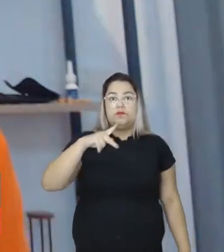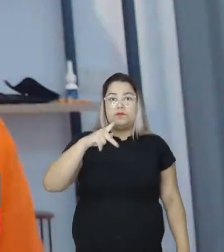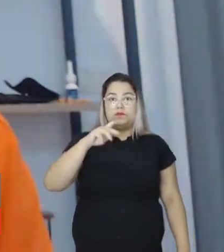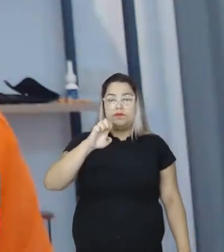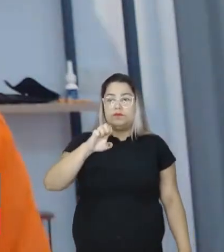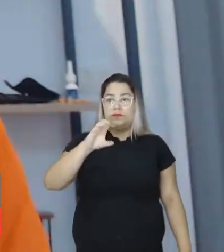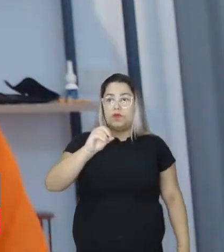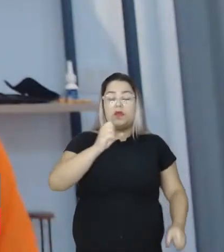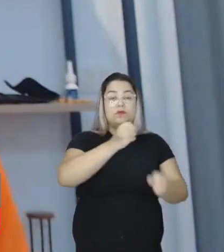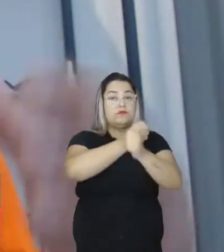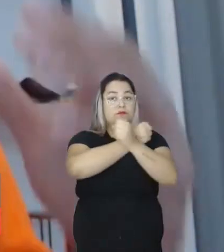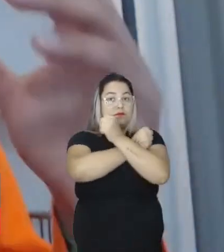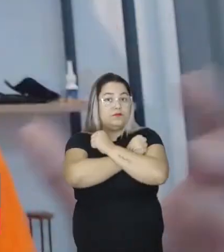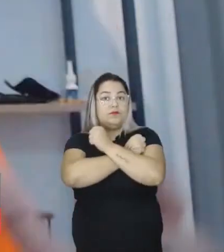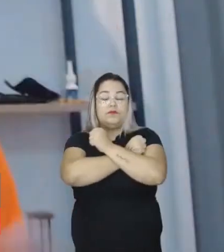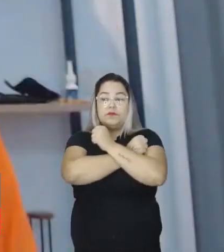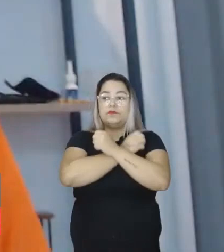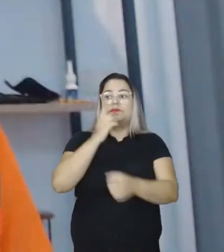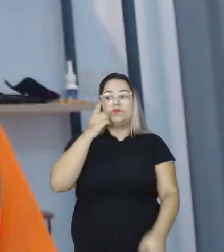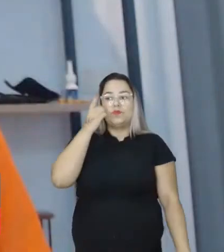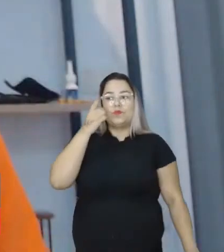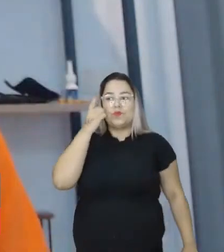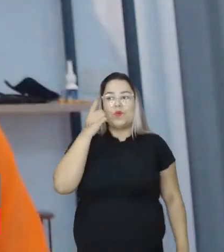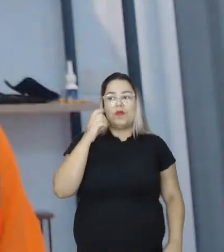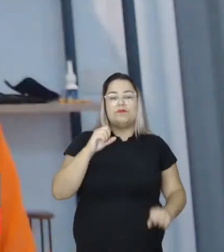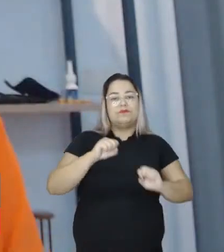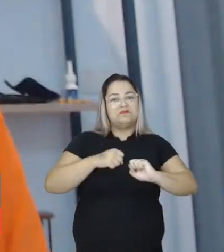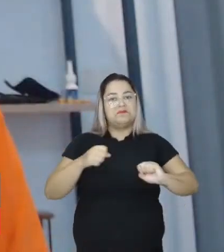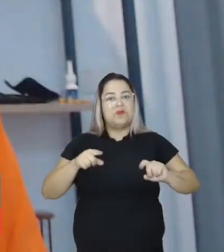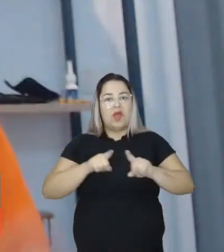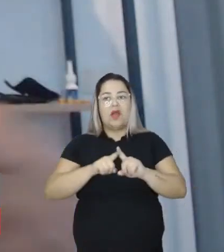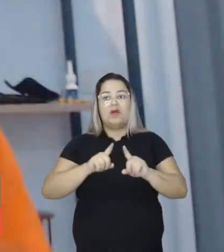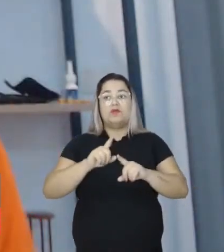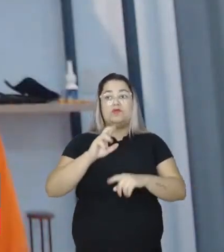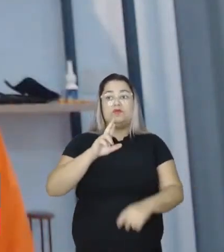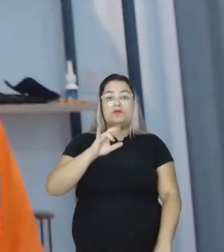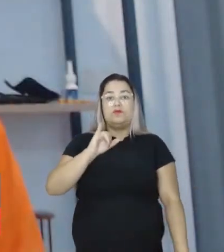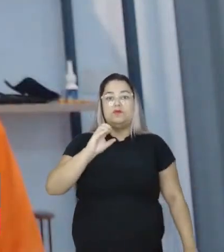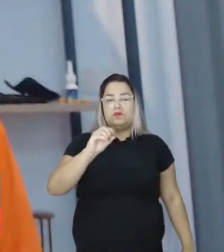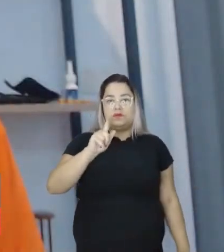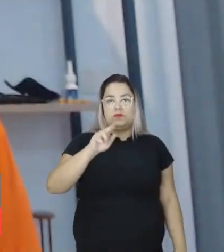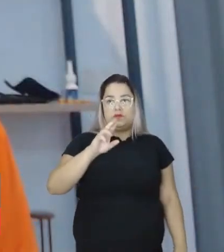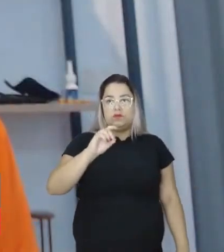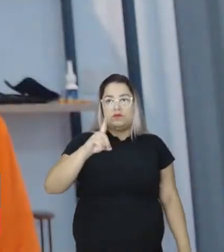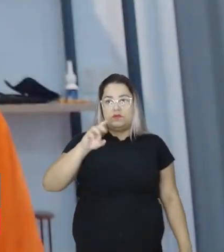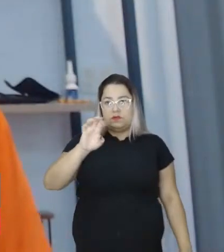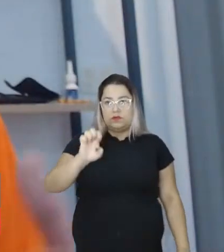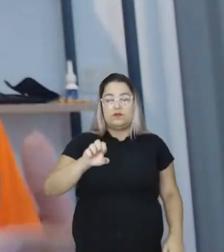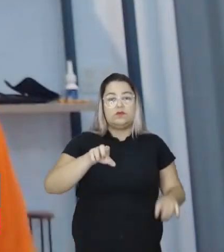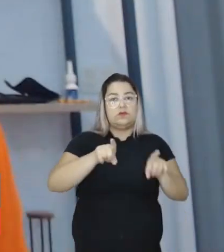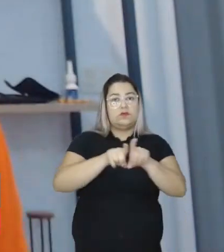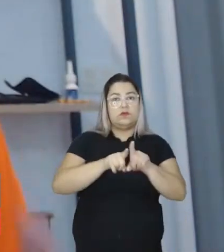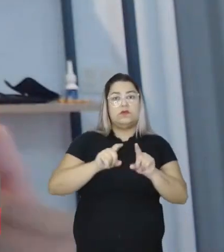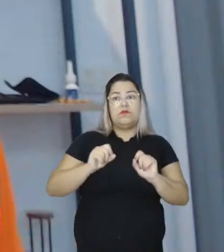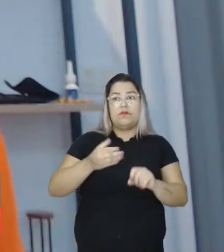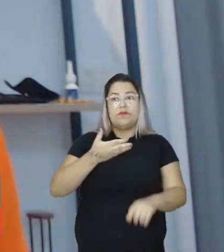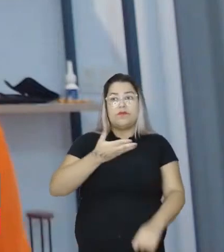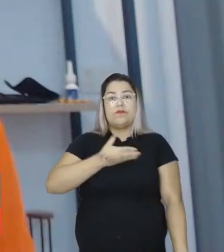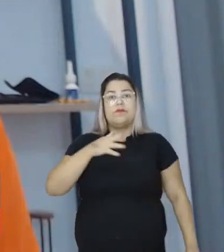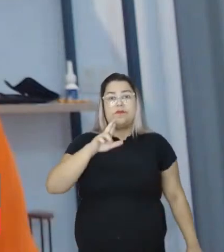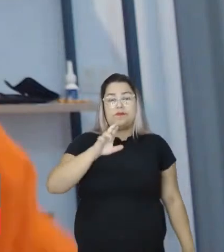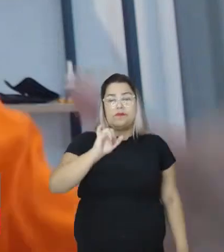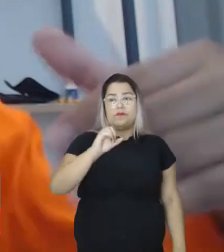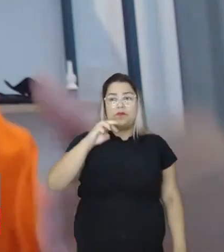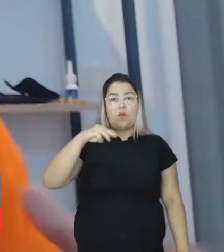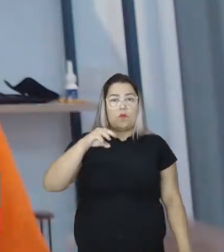Sul. Um abraço para o deputado Pompeu, grande gaúcho lá do Rio Grande. E o relator é o nosso companheiro Raimon, que é